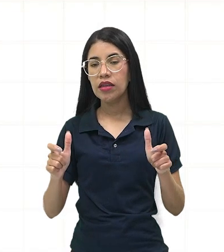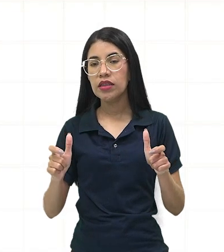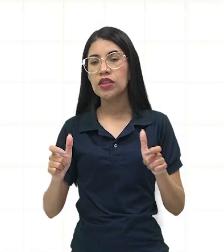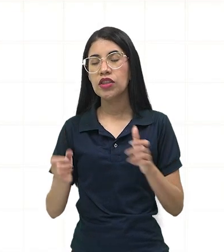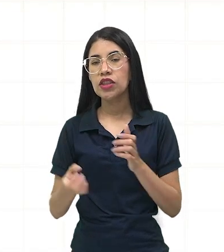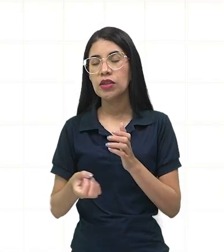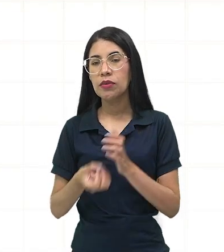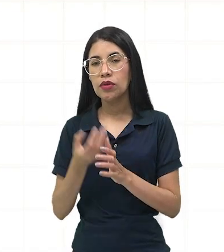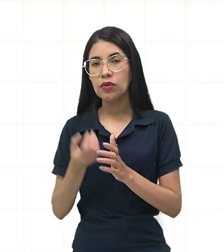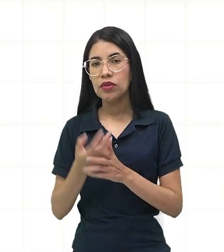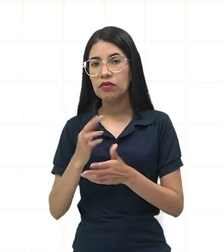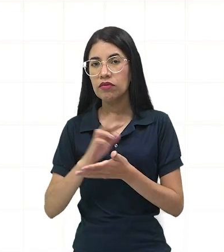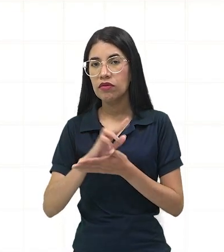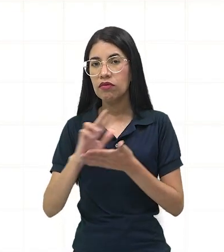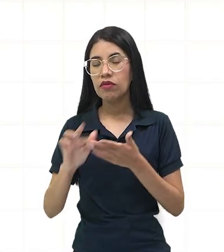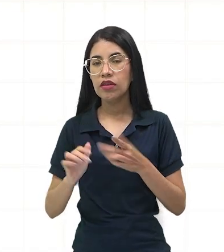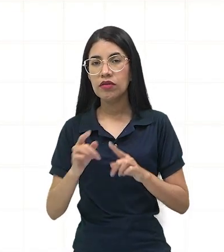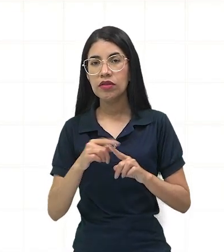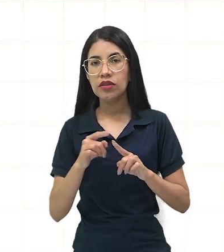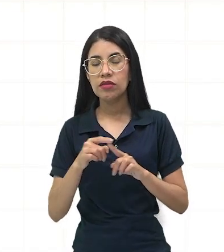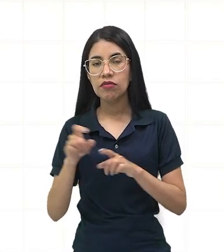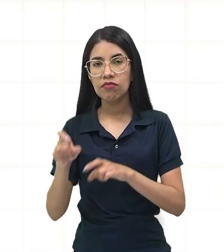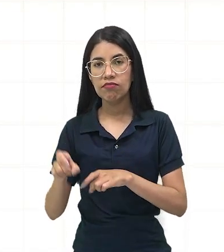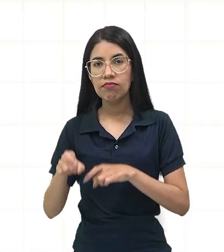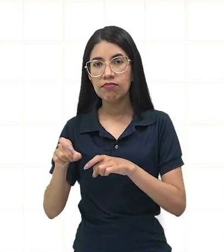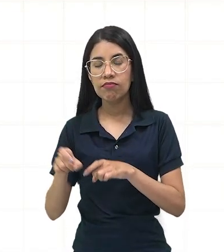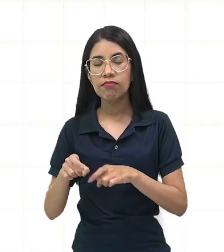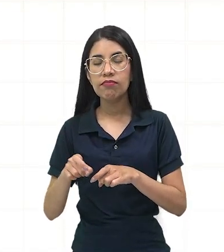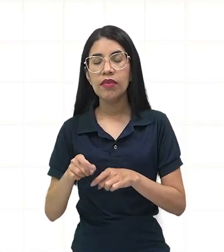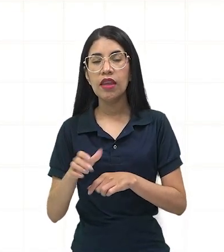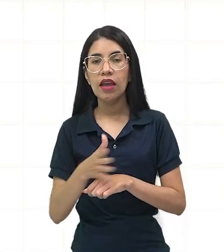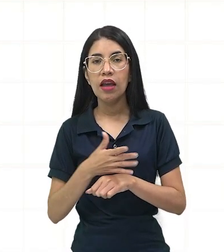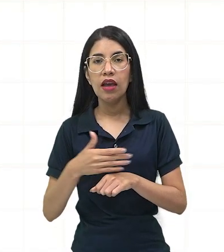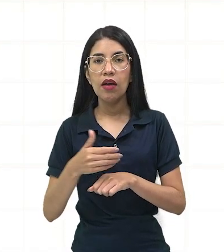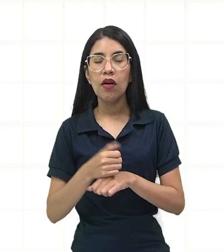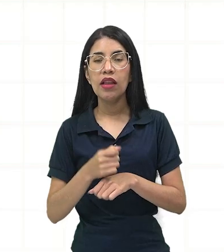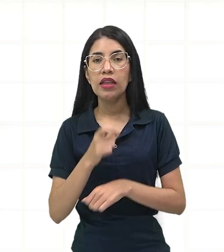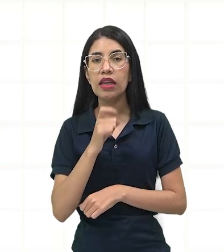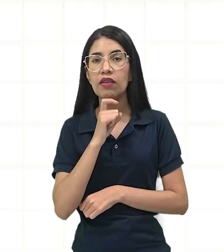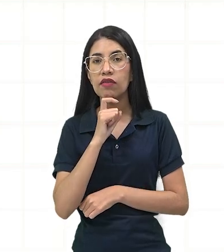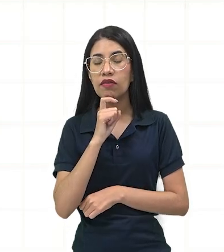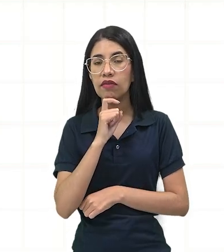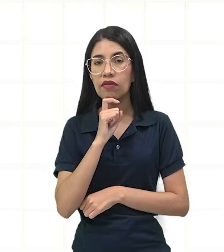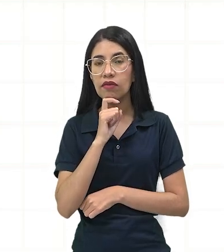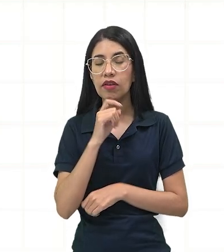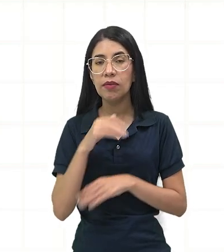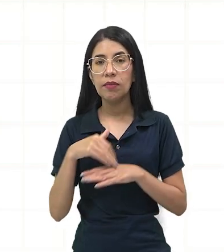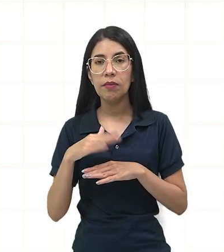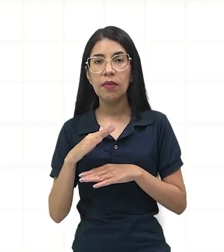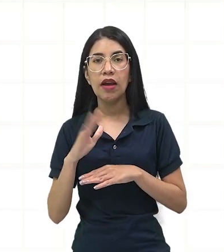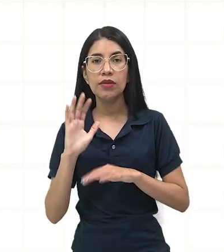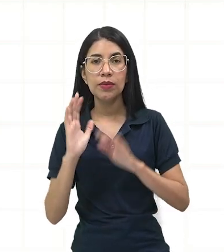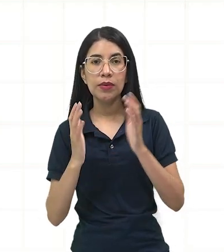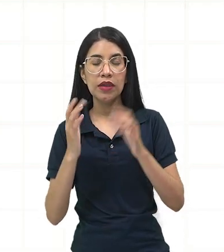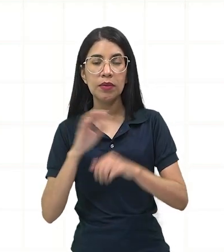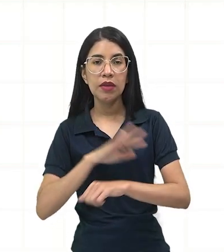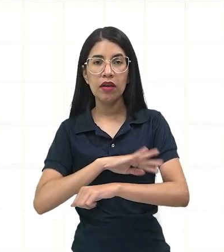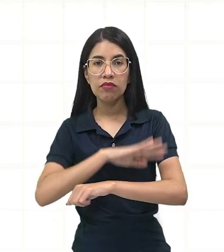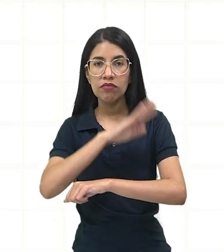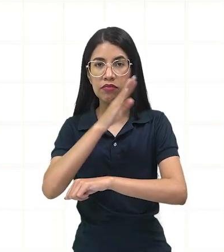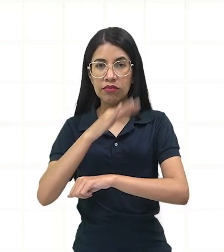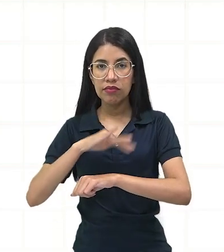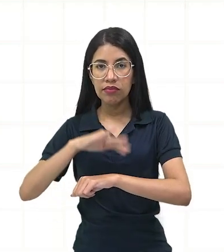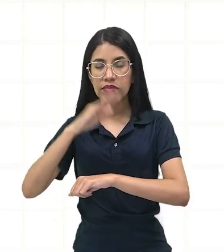policultoras, tá ok? Essas colônias eram mais frias, de um clima mais frio e também de um relevo mais